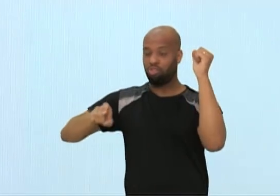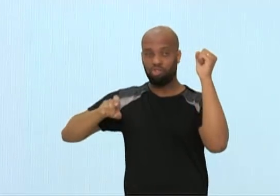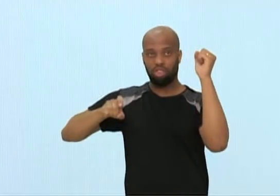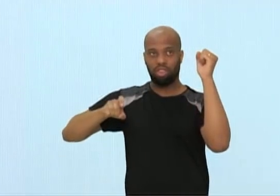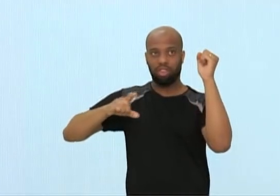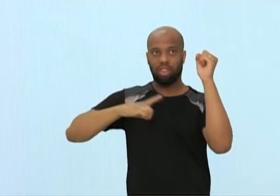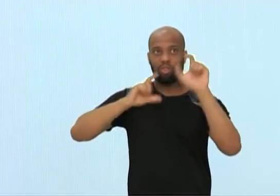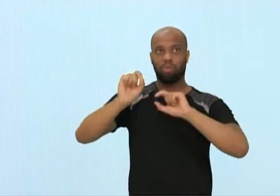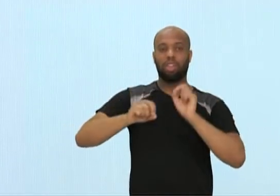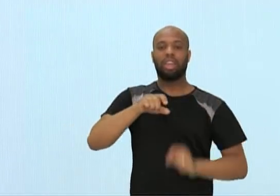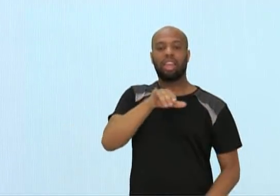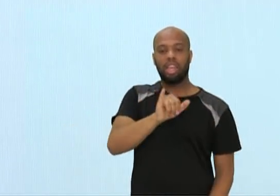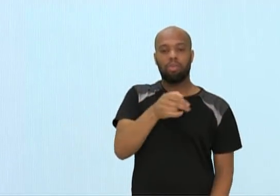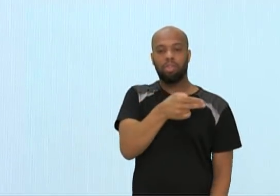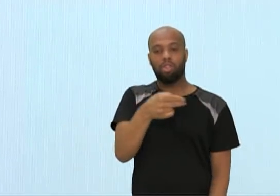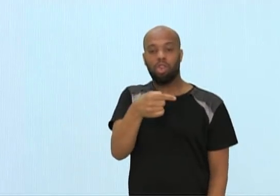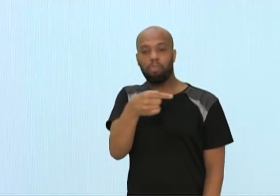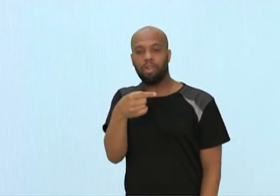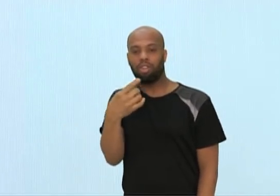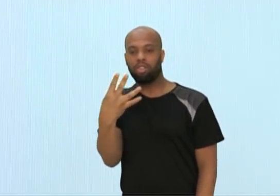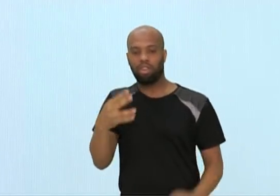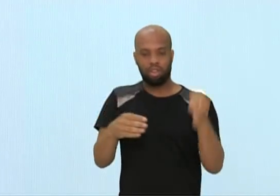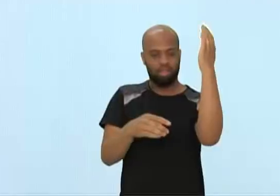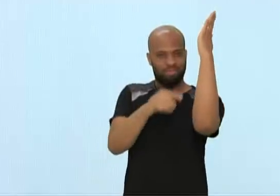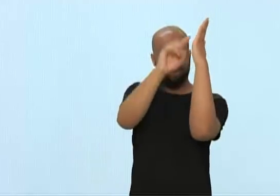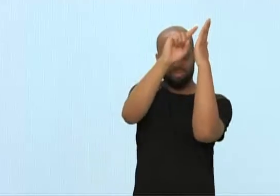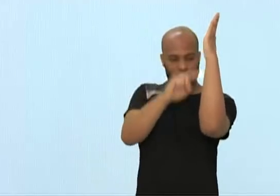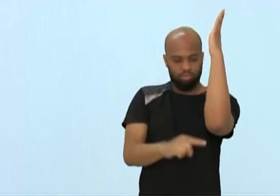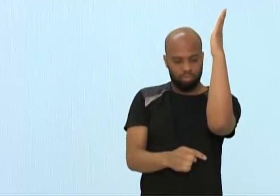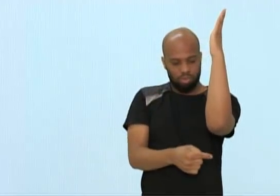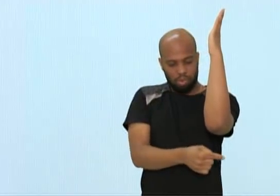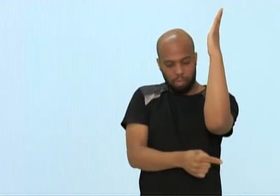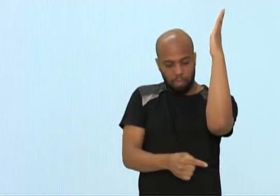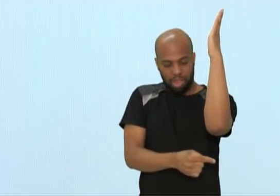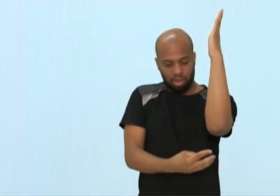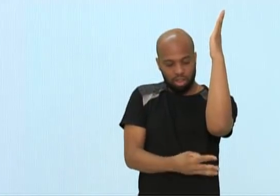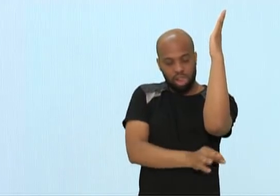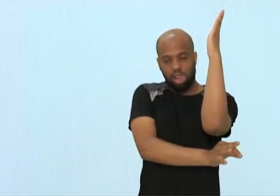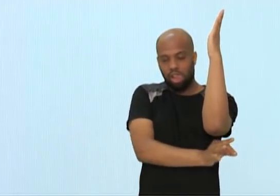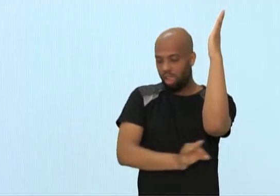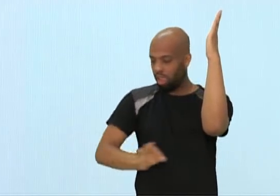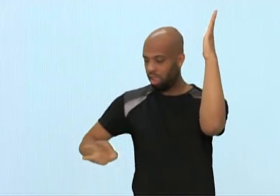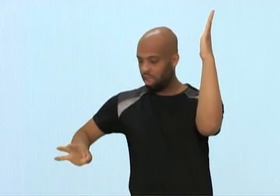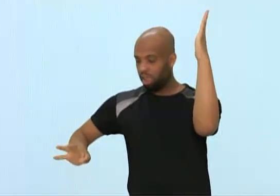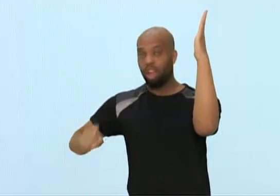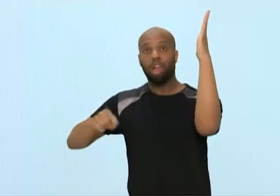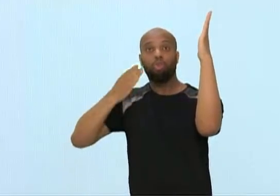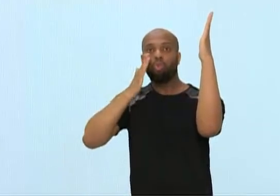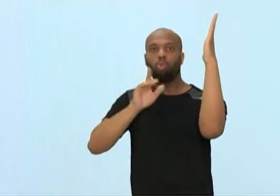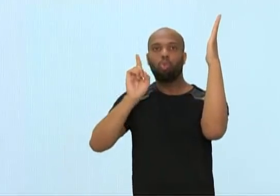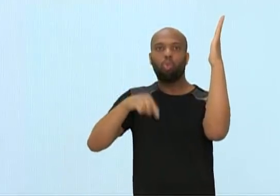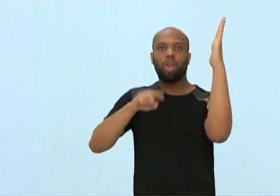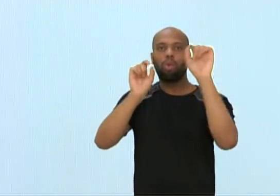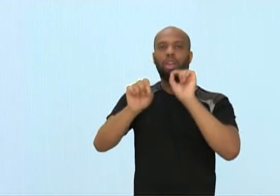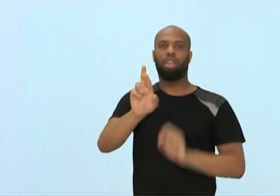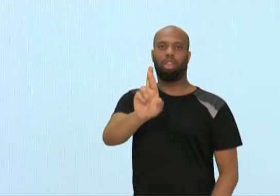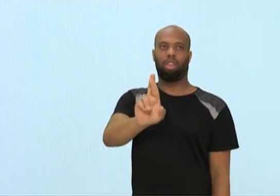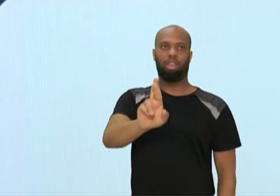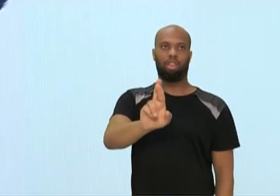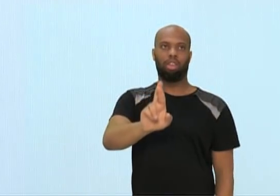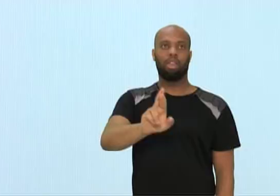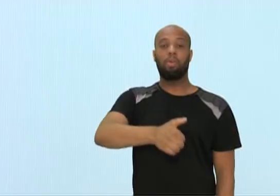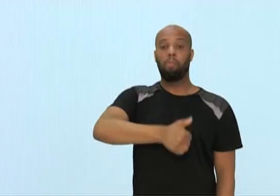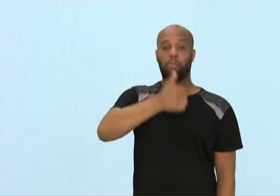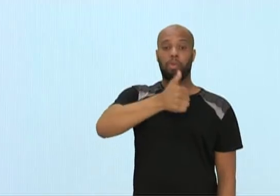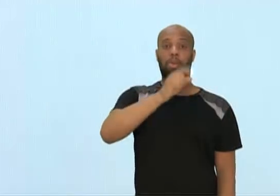ela é y igual a menos 3. Vejam, nós temos a diretriz paralela a x. Quem aparece primeiro